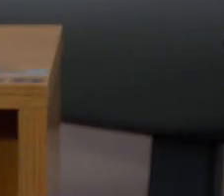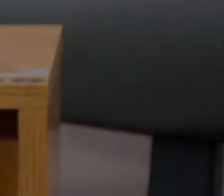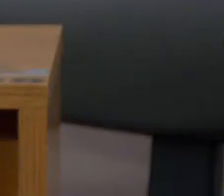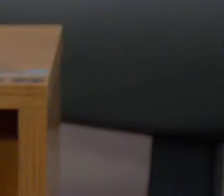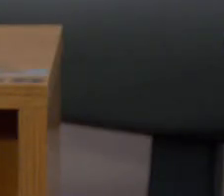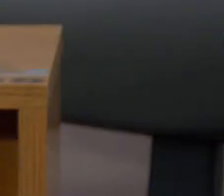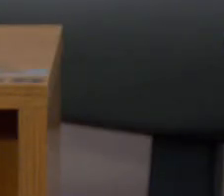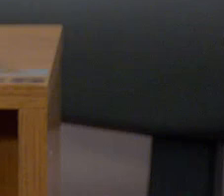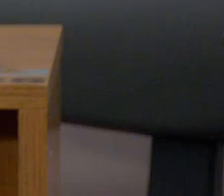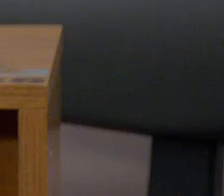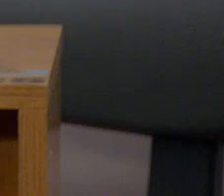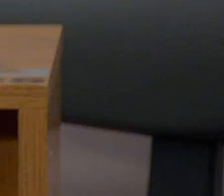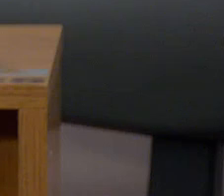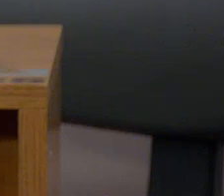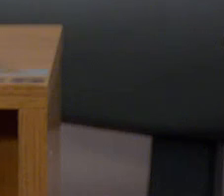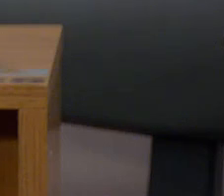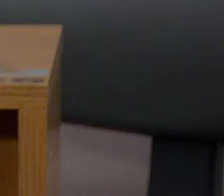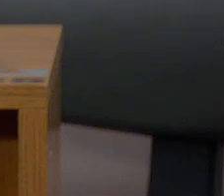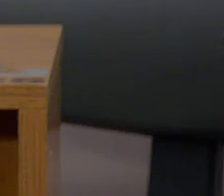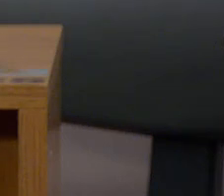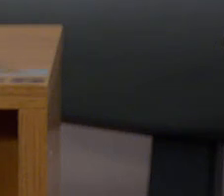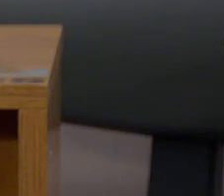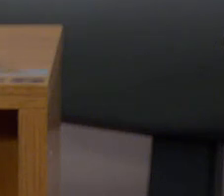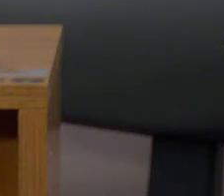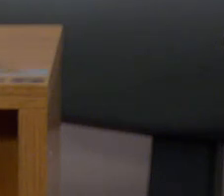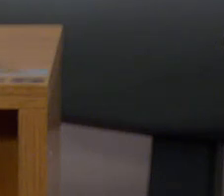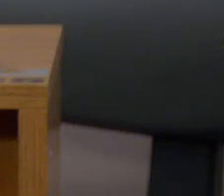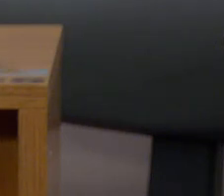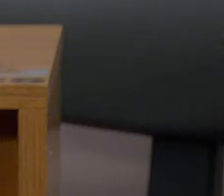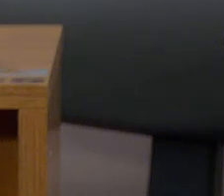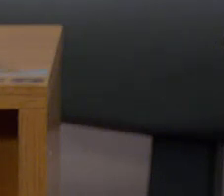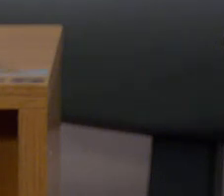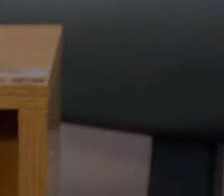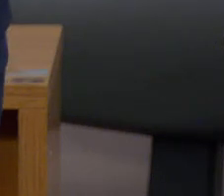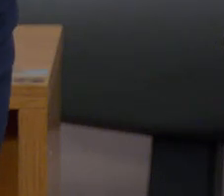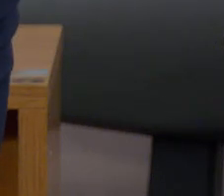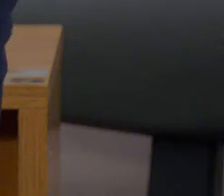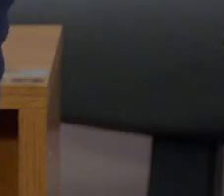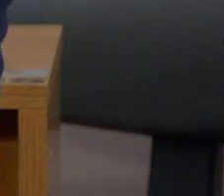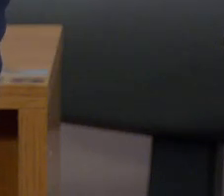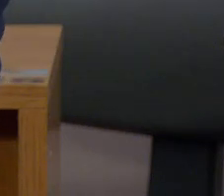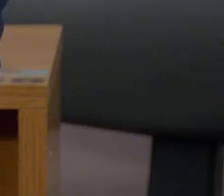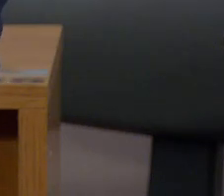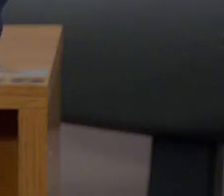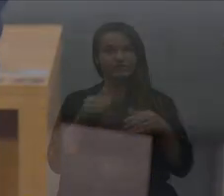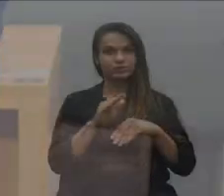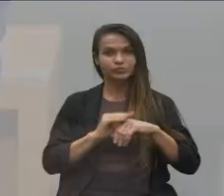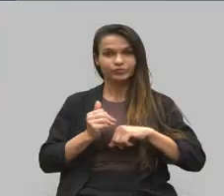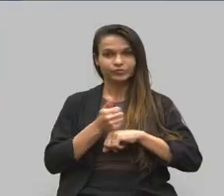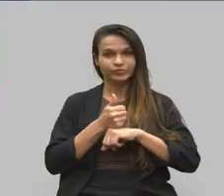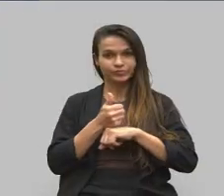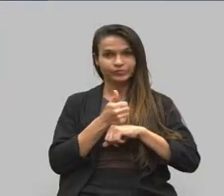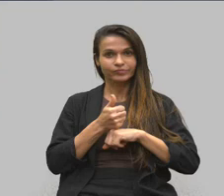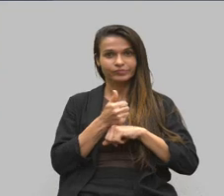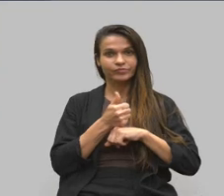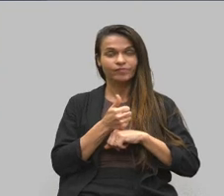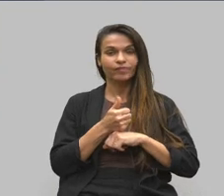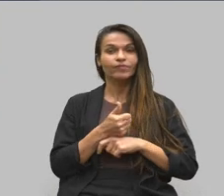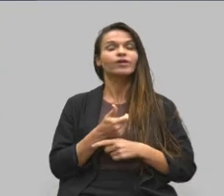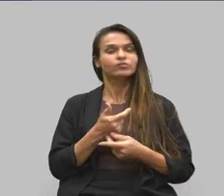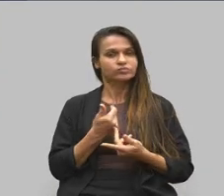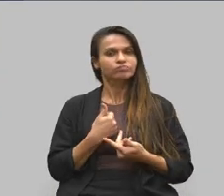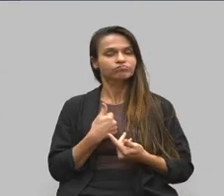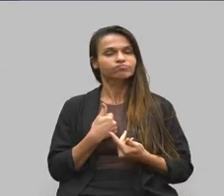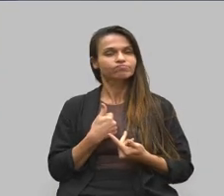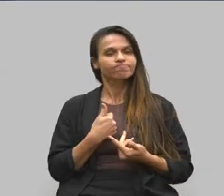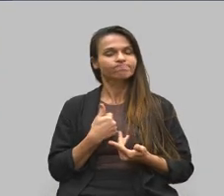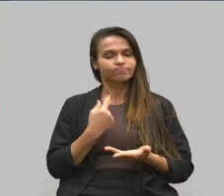da definição de um piso Regional é para os profissionais então contem comigo